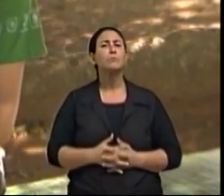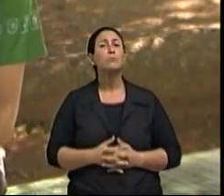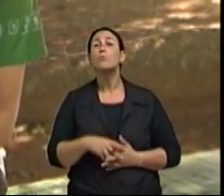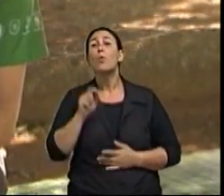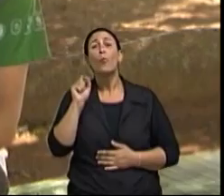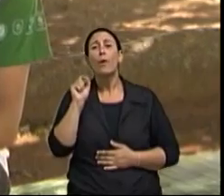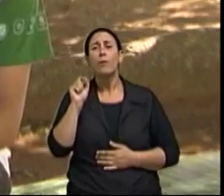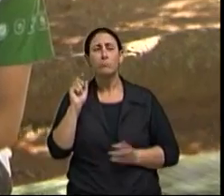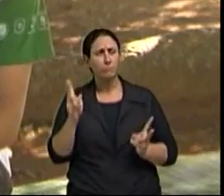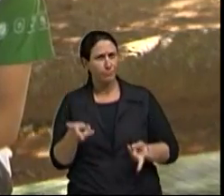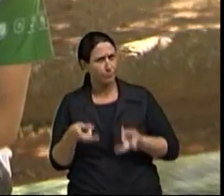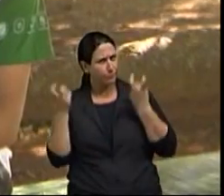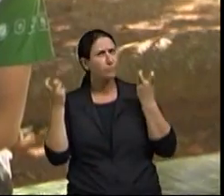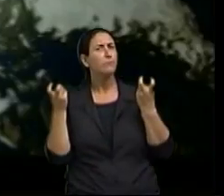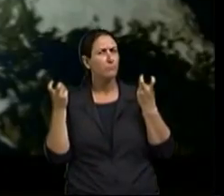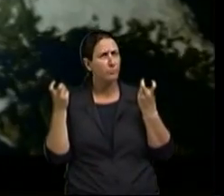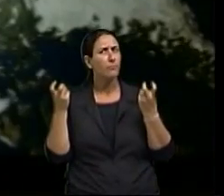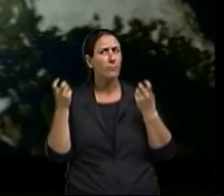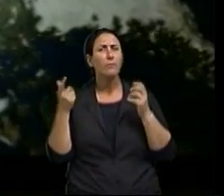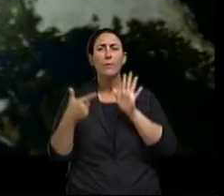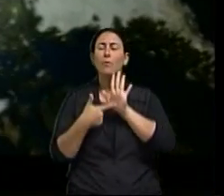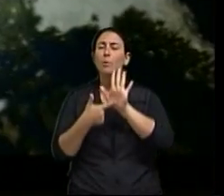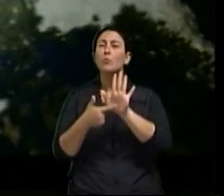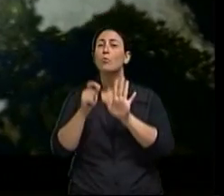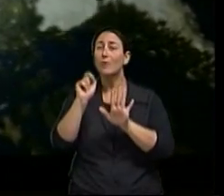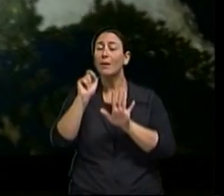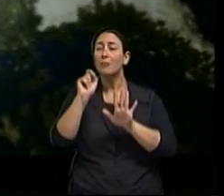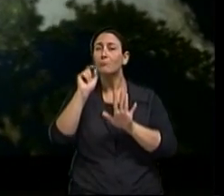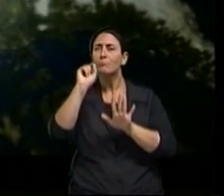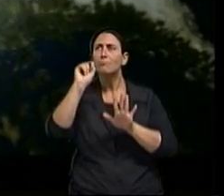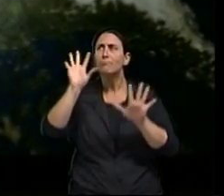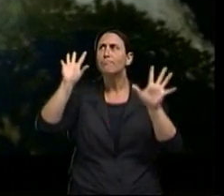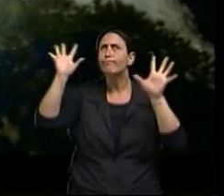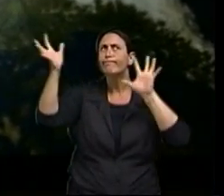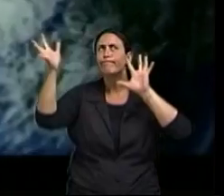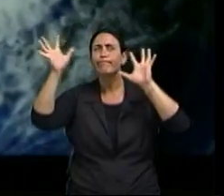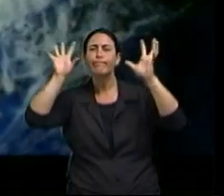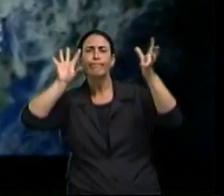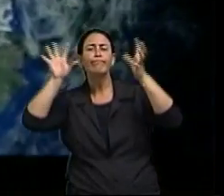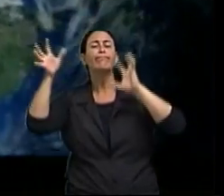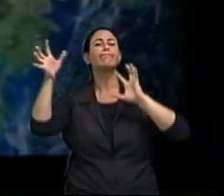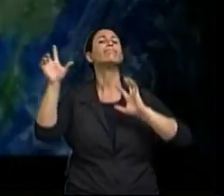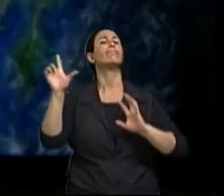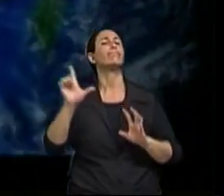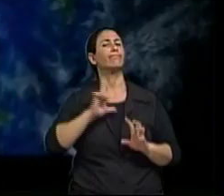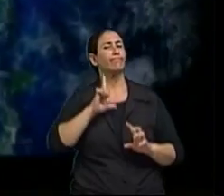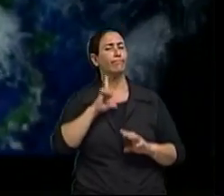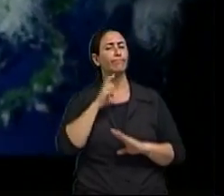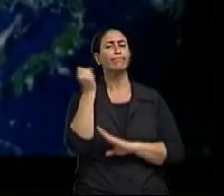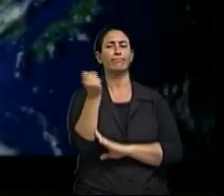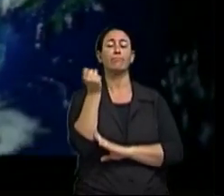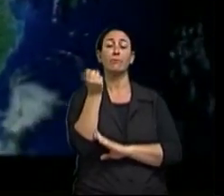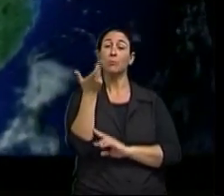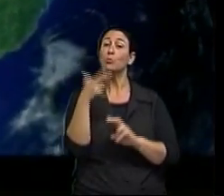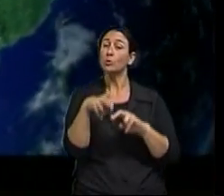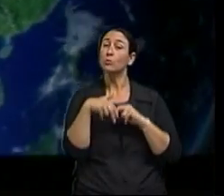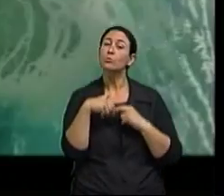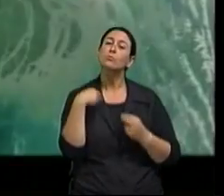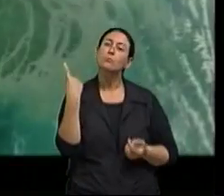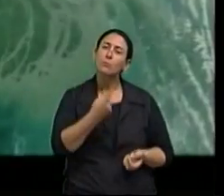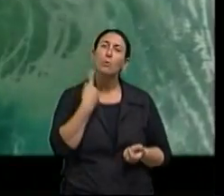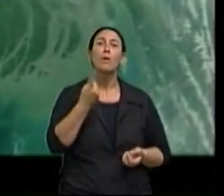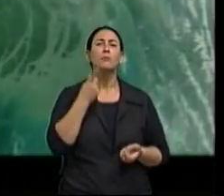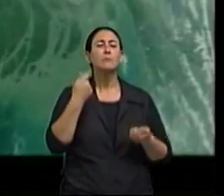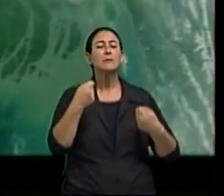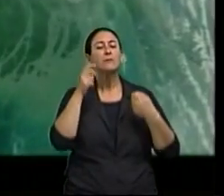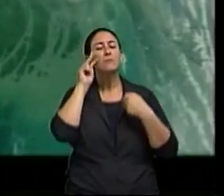são sinais que o planeta nos traz de que os fenômenos estão cada vez mais extremos. E com isso, também há impactos com relação ao